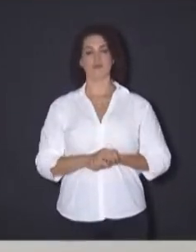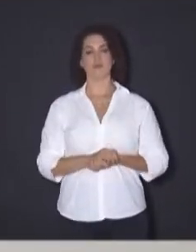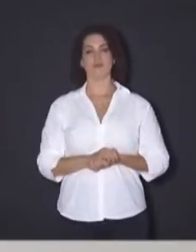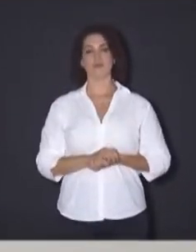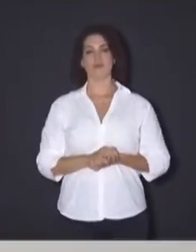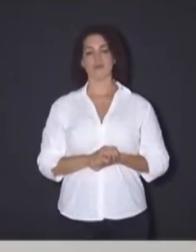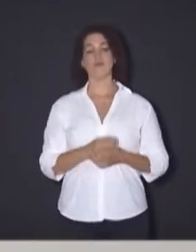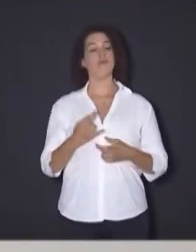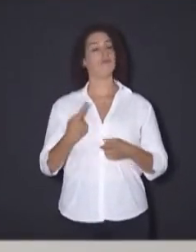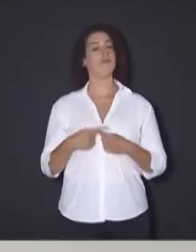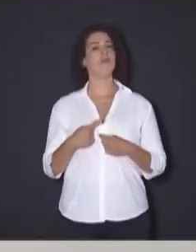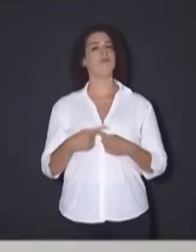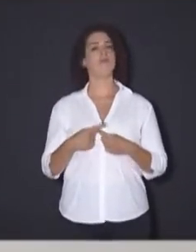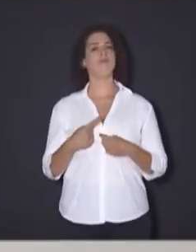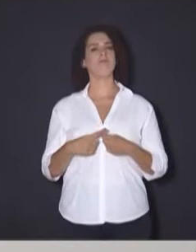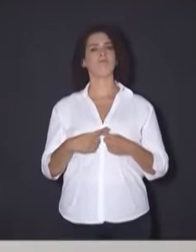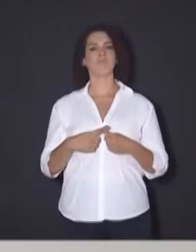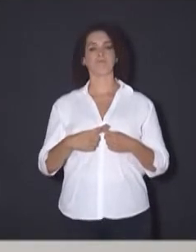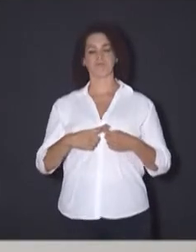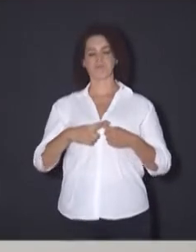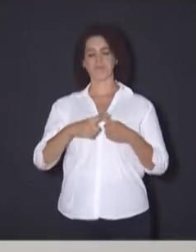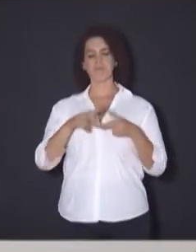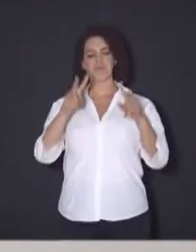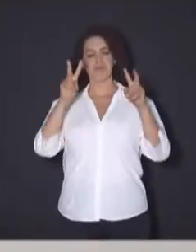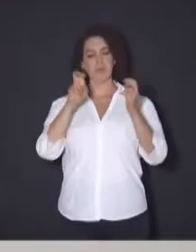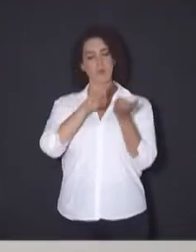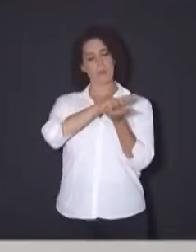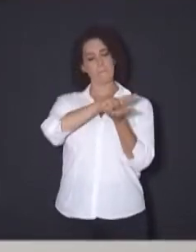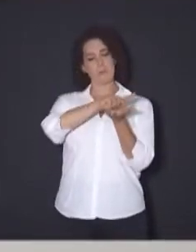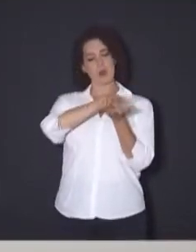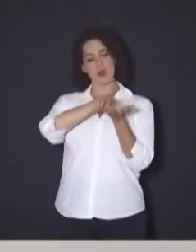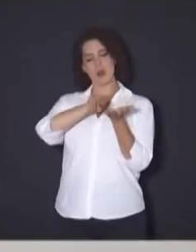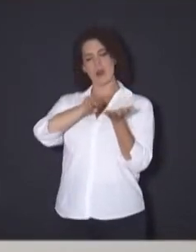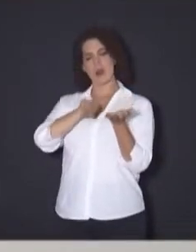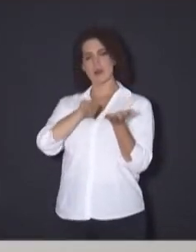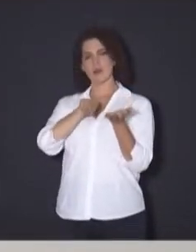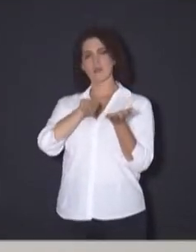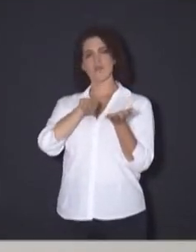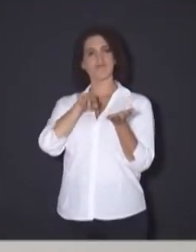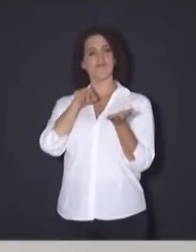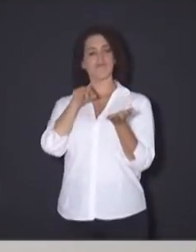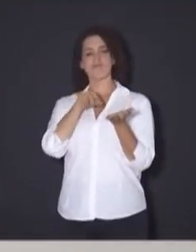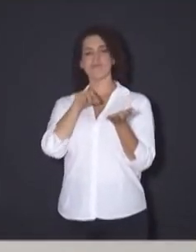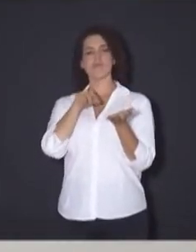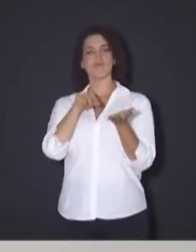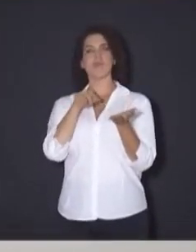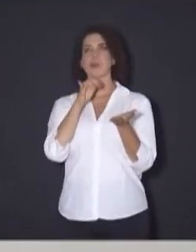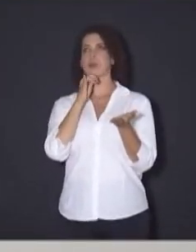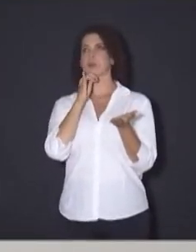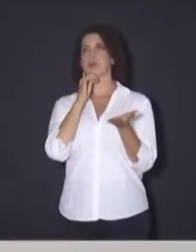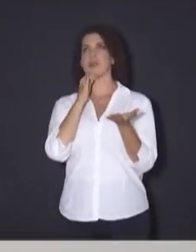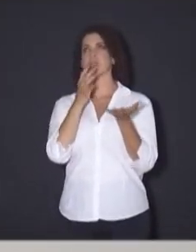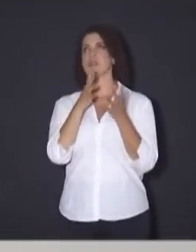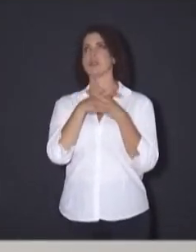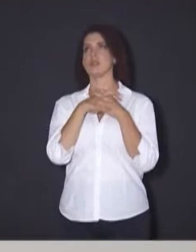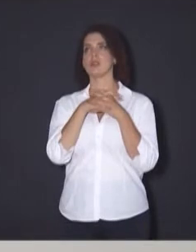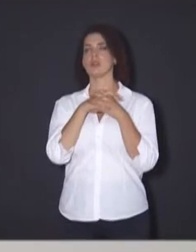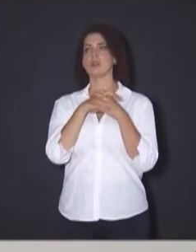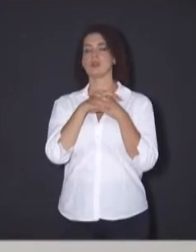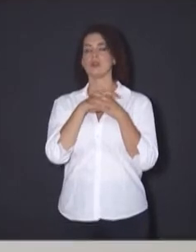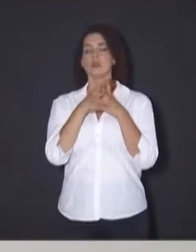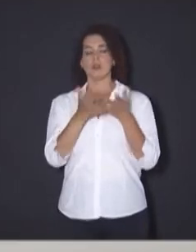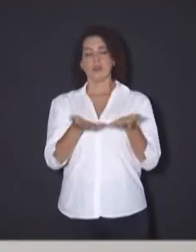porque quando se fala nessa diversidade é isso aí tá falando por exemplo será que